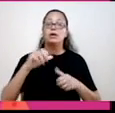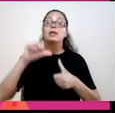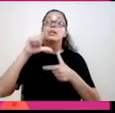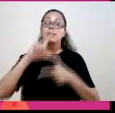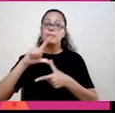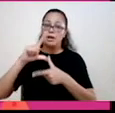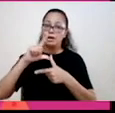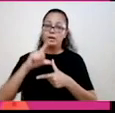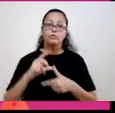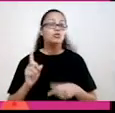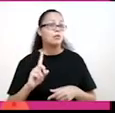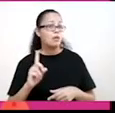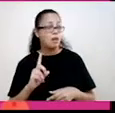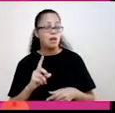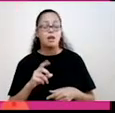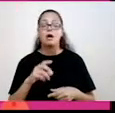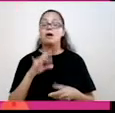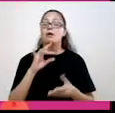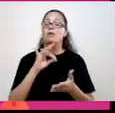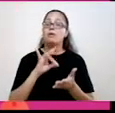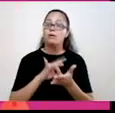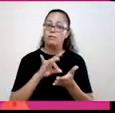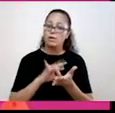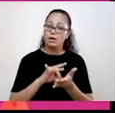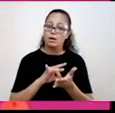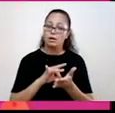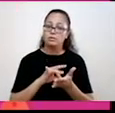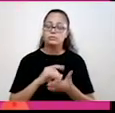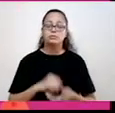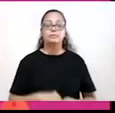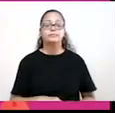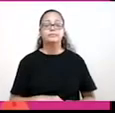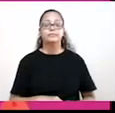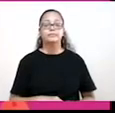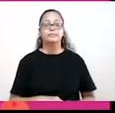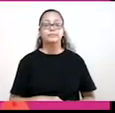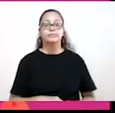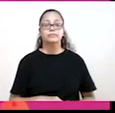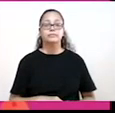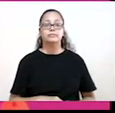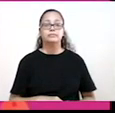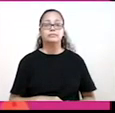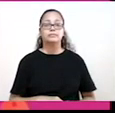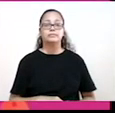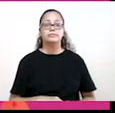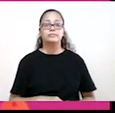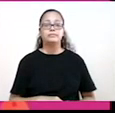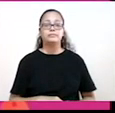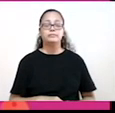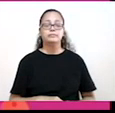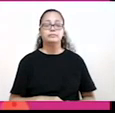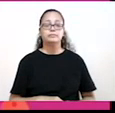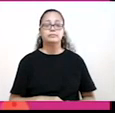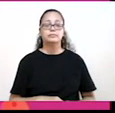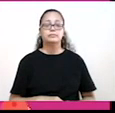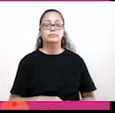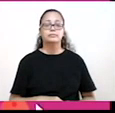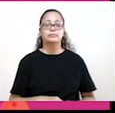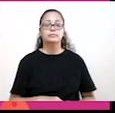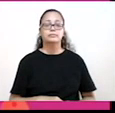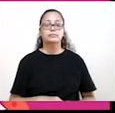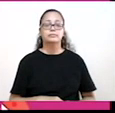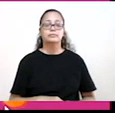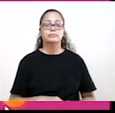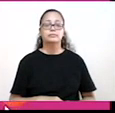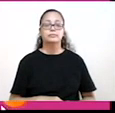seria isso porque aqui nós não temos nessa tabela todos os países, apenas alguns, certo? Vamos continuar o conteúdo.